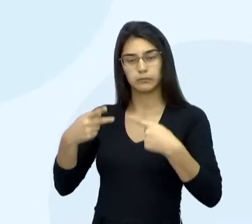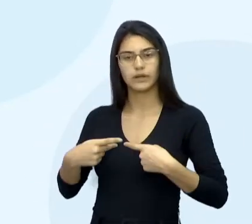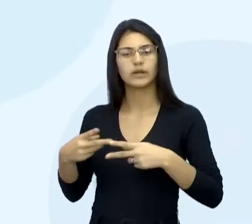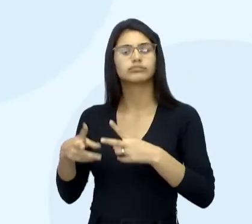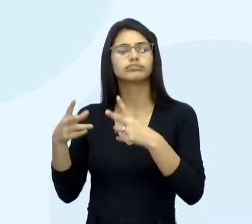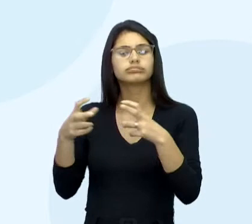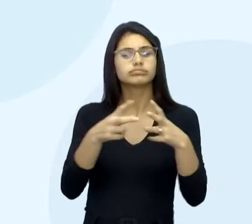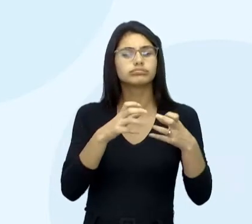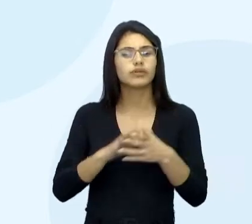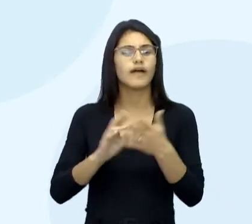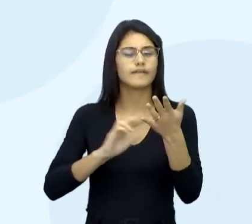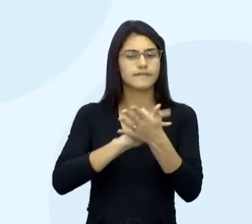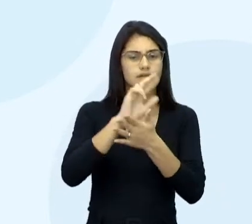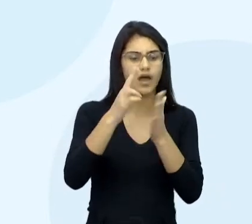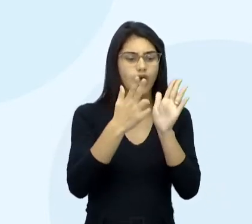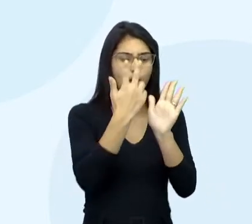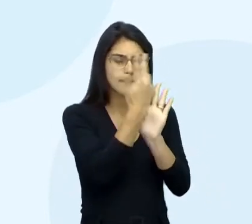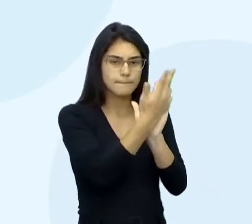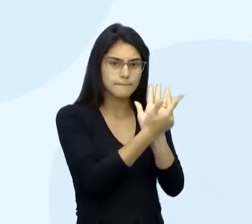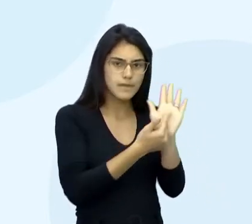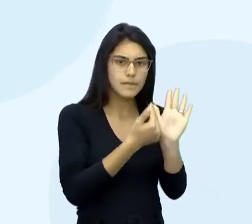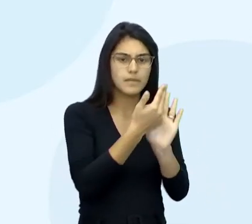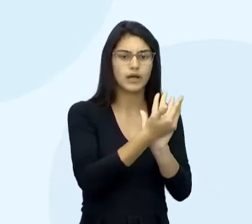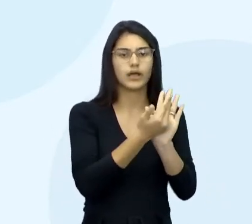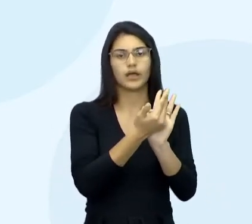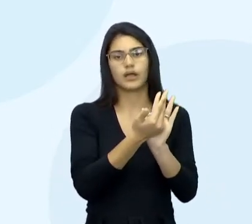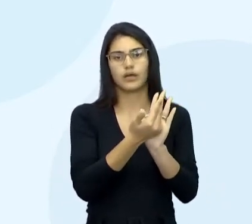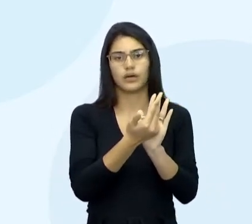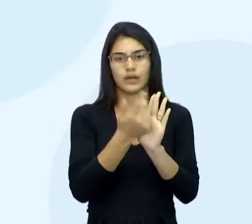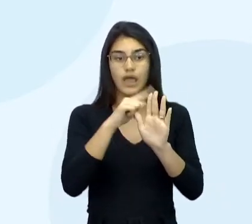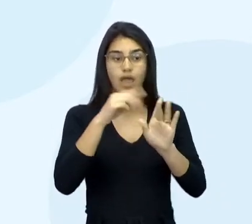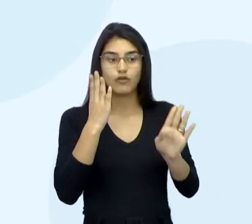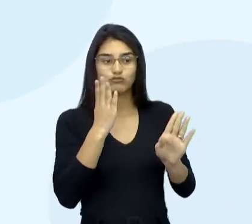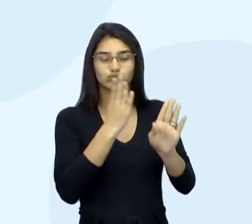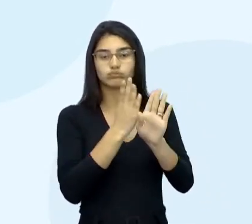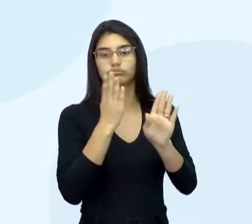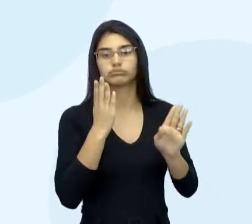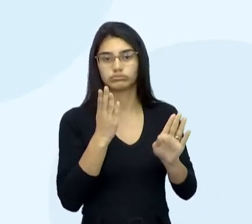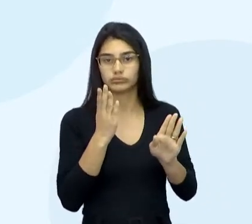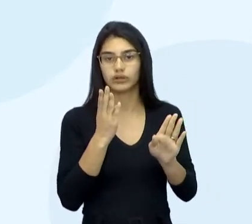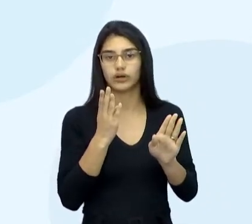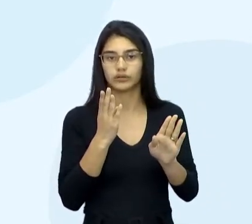veja, muitas figuras que são encontradas aí,